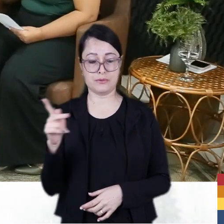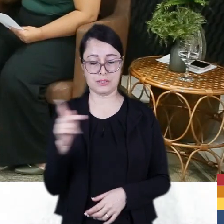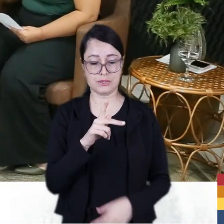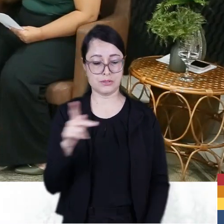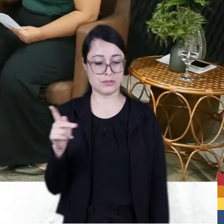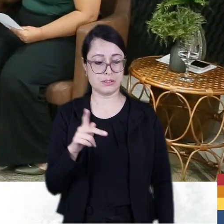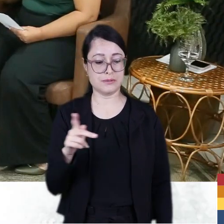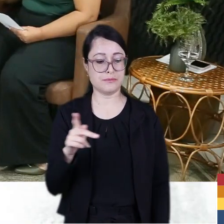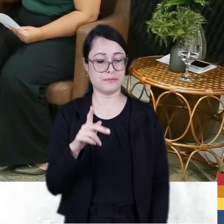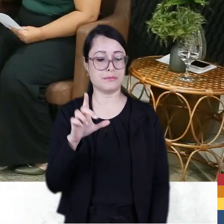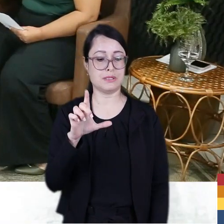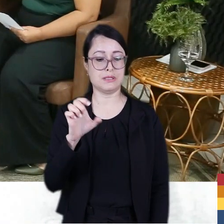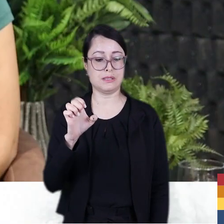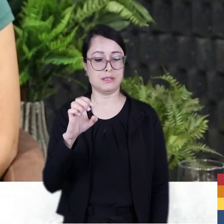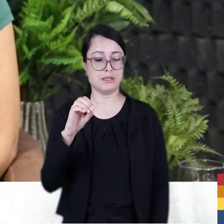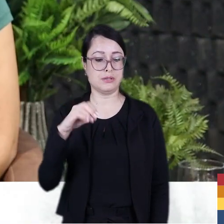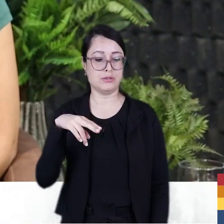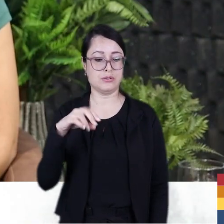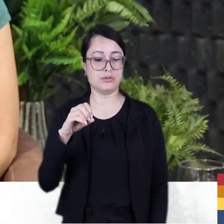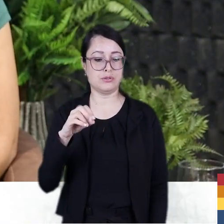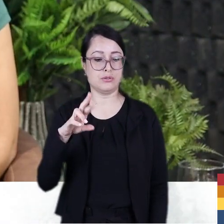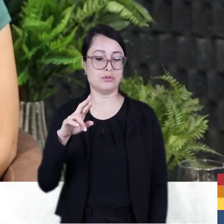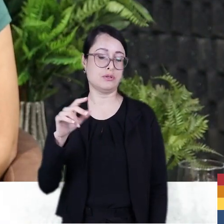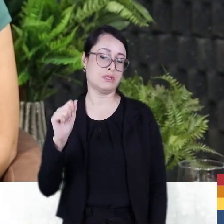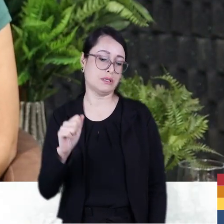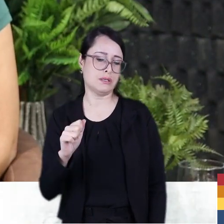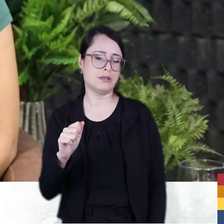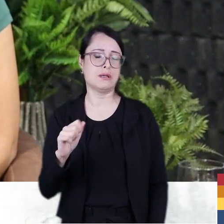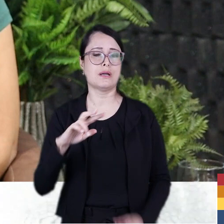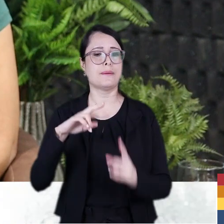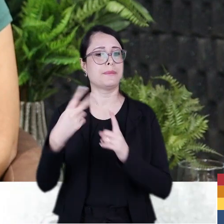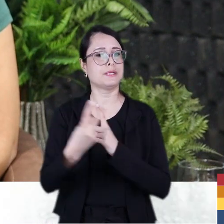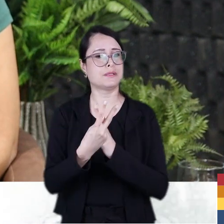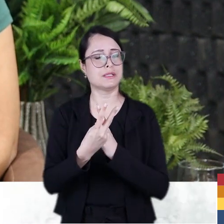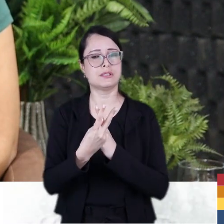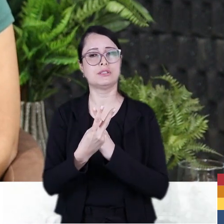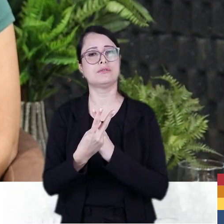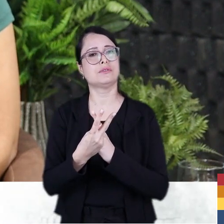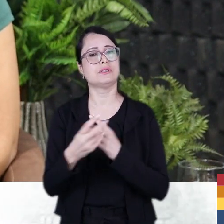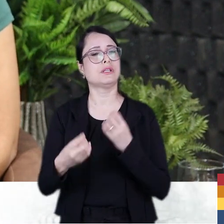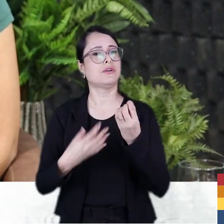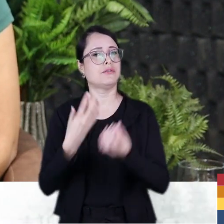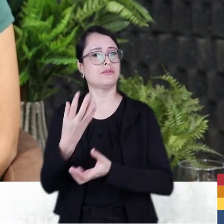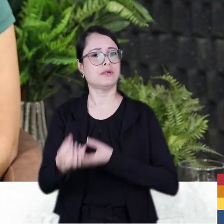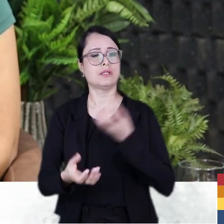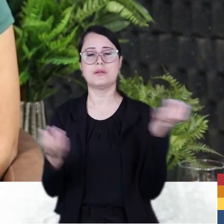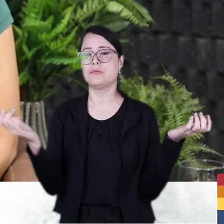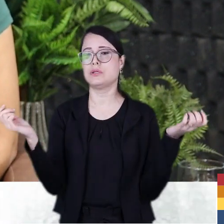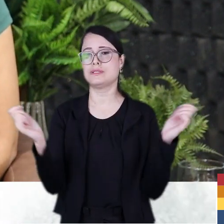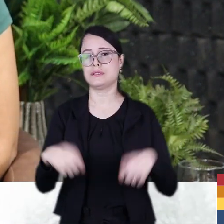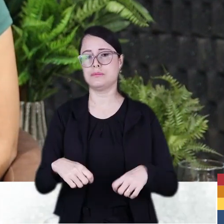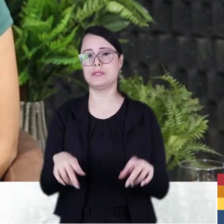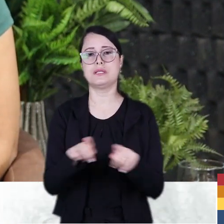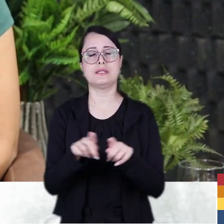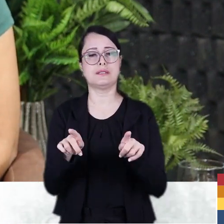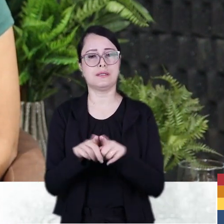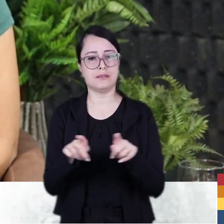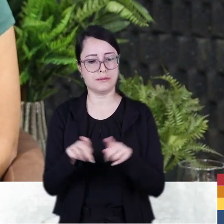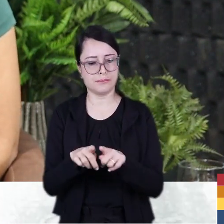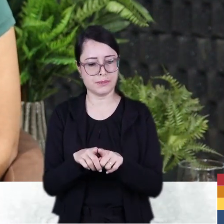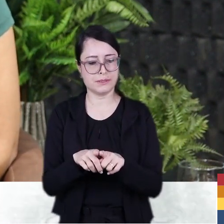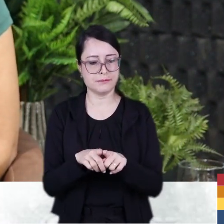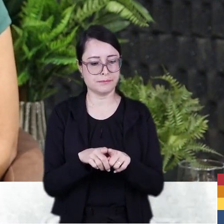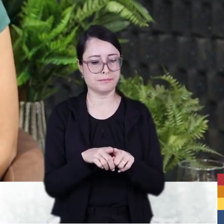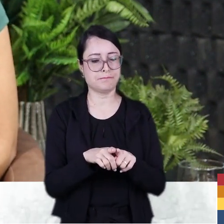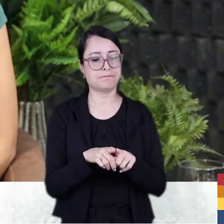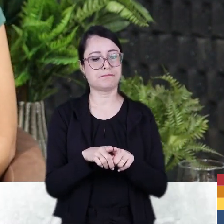eu acabei me equivocando, a senhora é bacharel formada na Universidade Estadual, né,